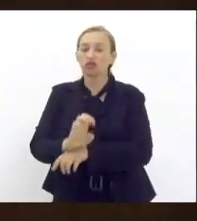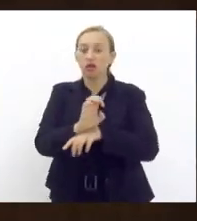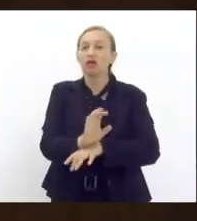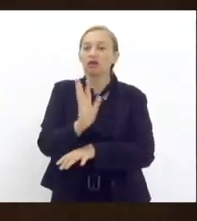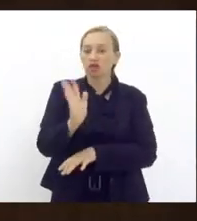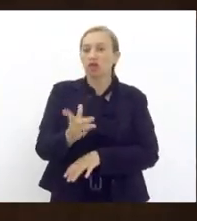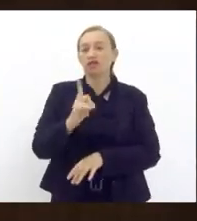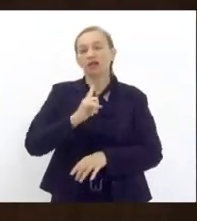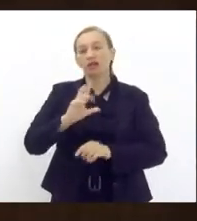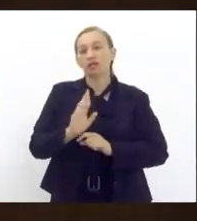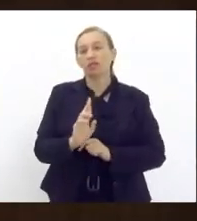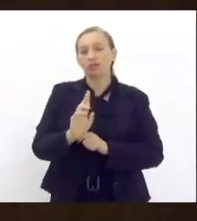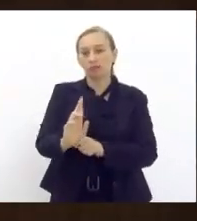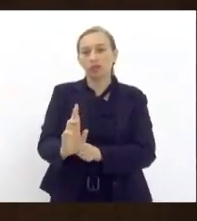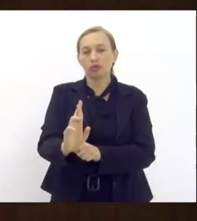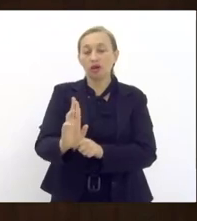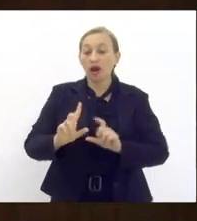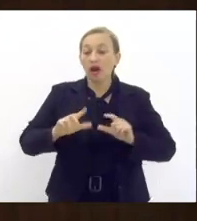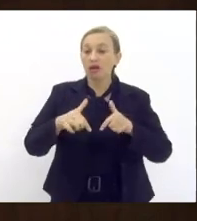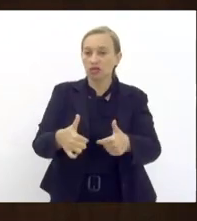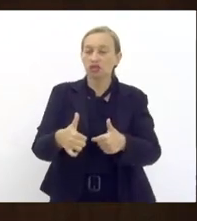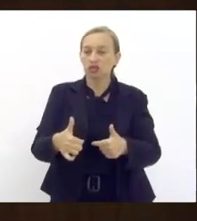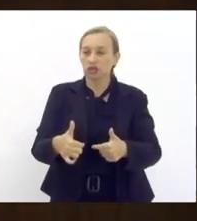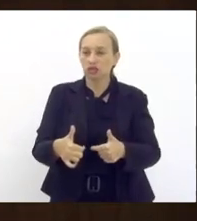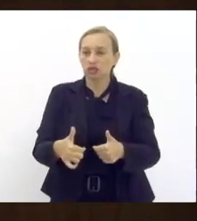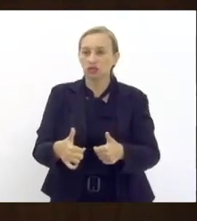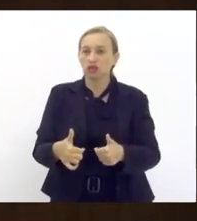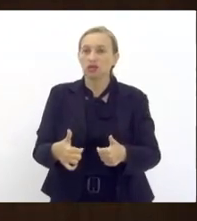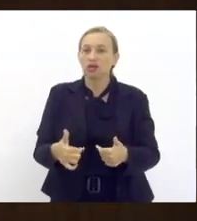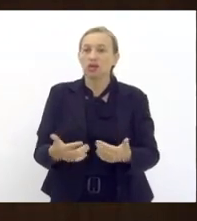sua procuradoria atuando de forma